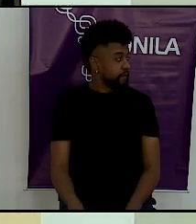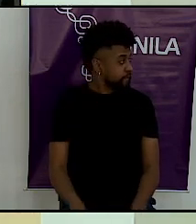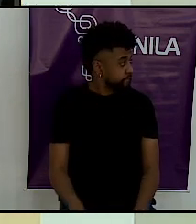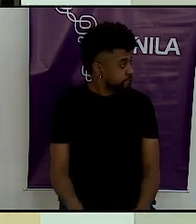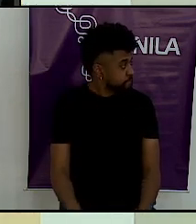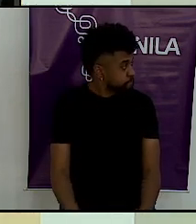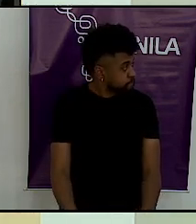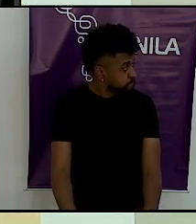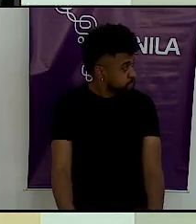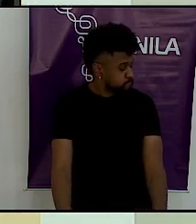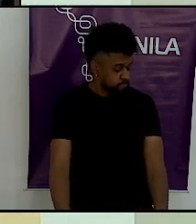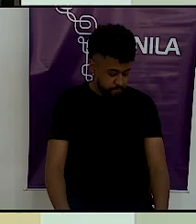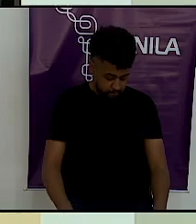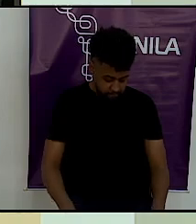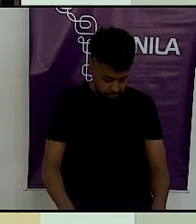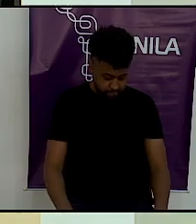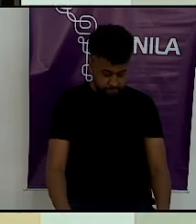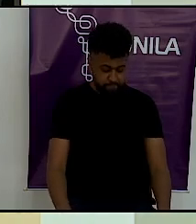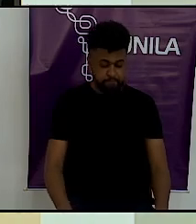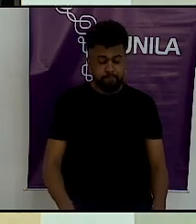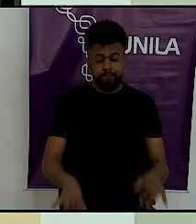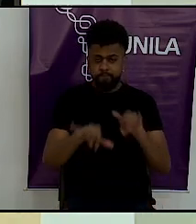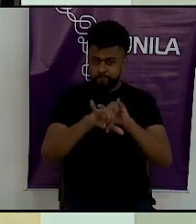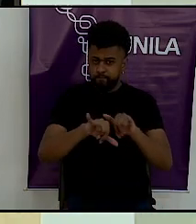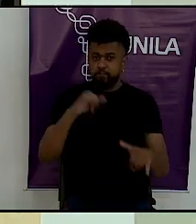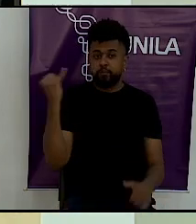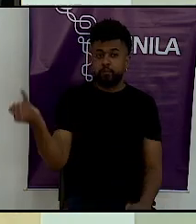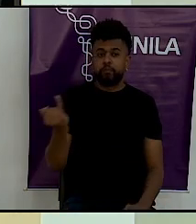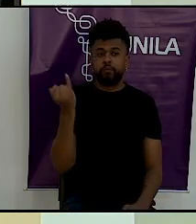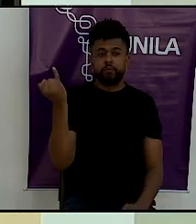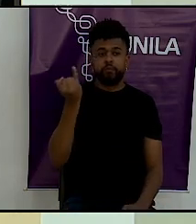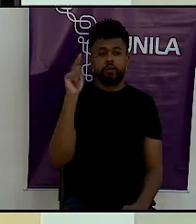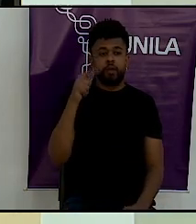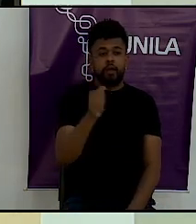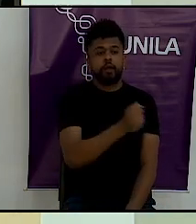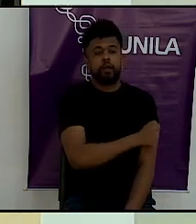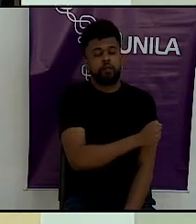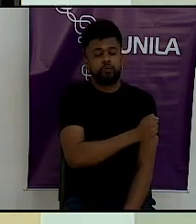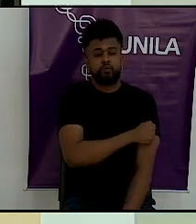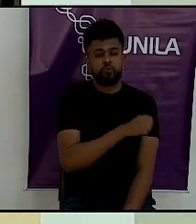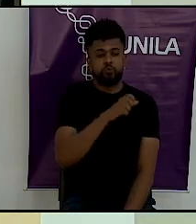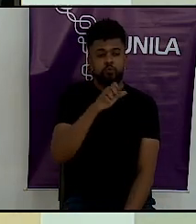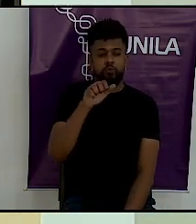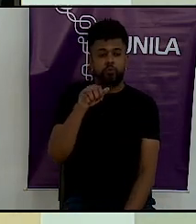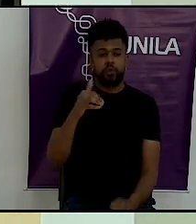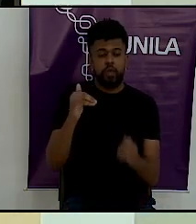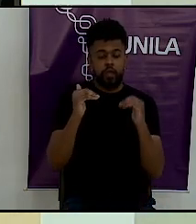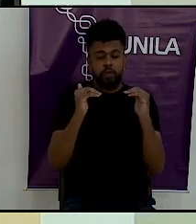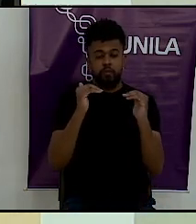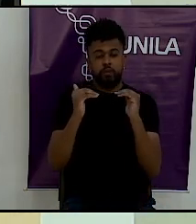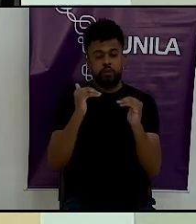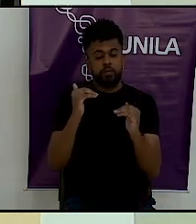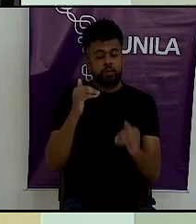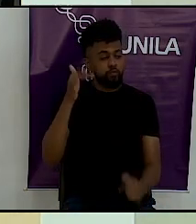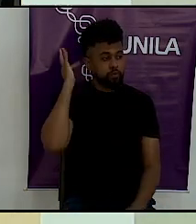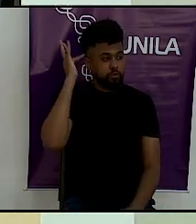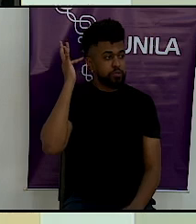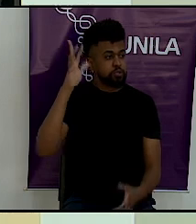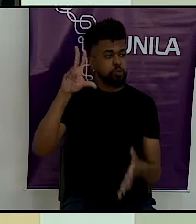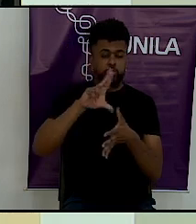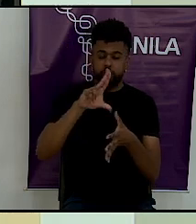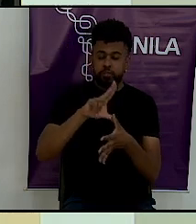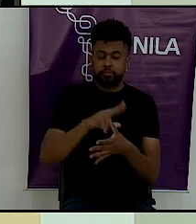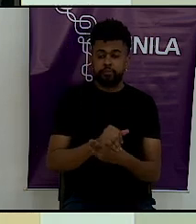um dado importante de ser compartilhado e conhecido por todos é esse aluno equivalente da graduação da UNILA. Então veja que